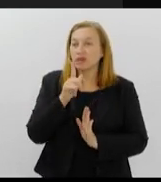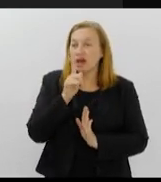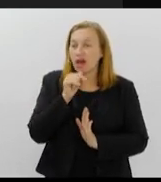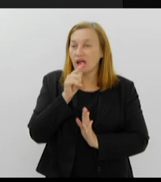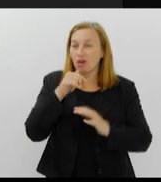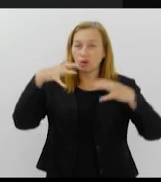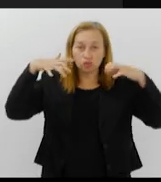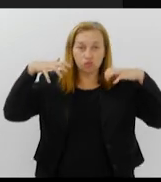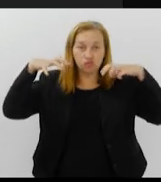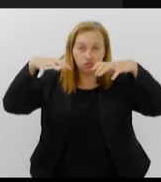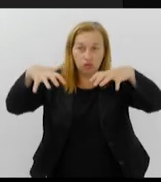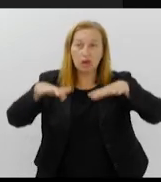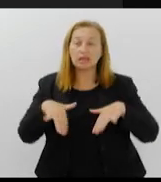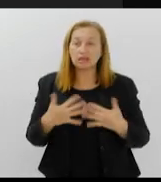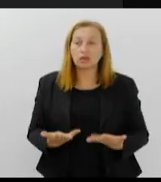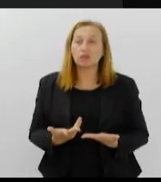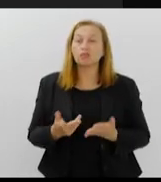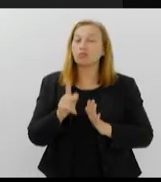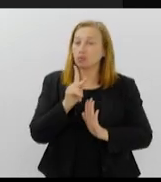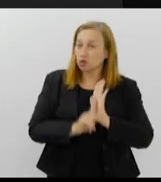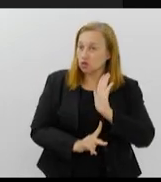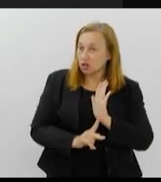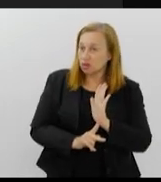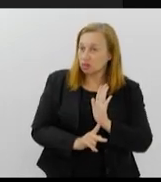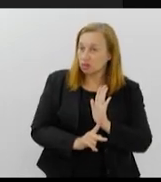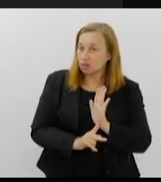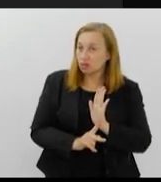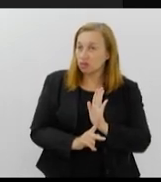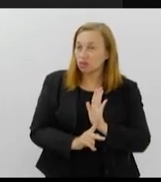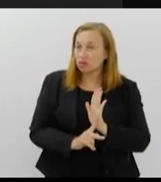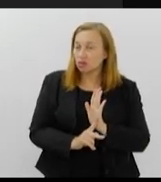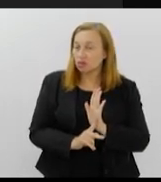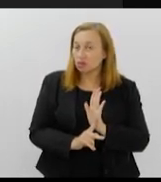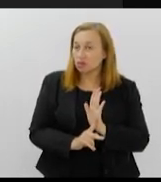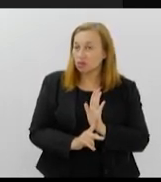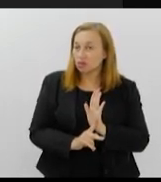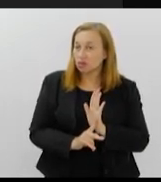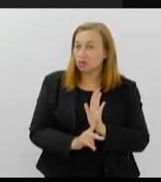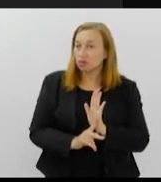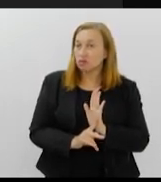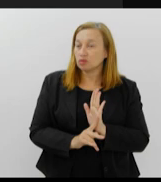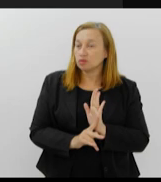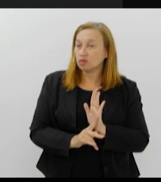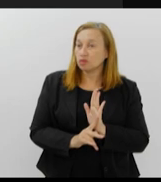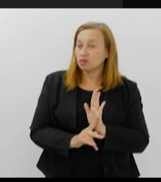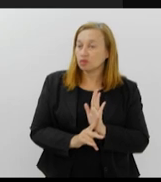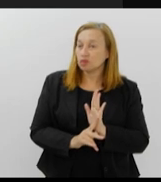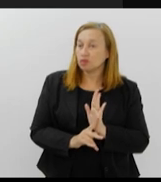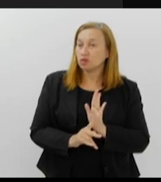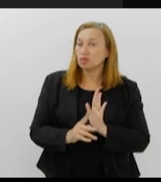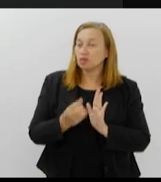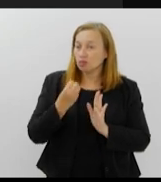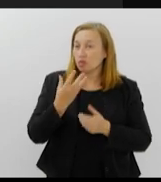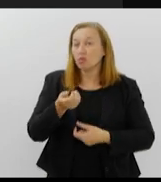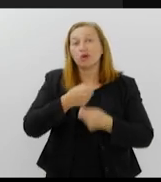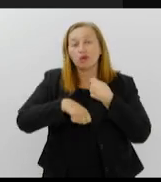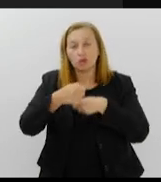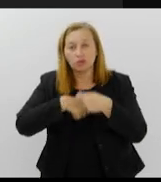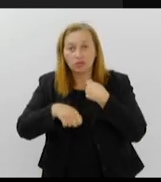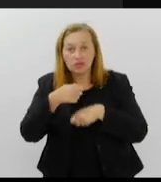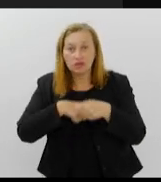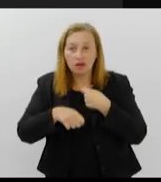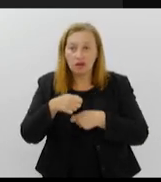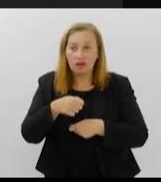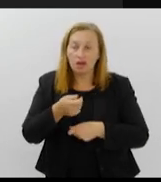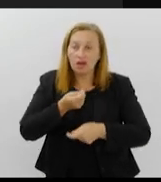chuva. Então, esse foi um projeto que deu muita condição de se economizar água,